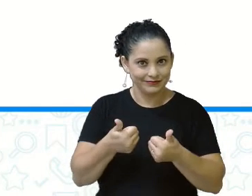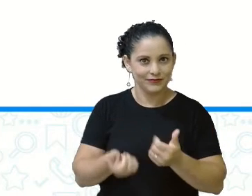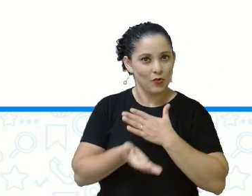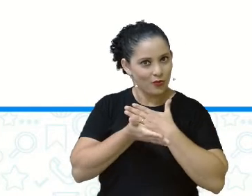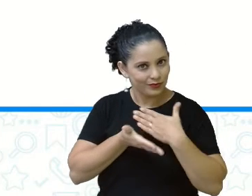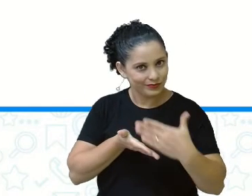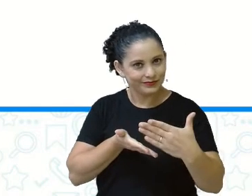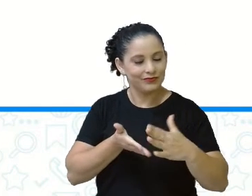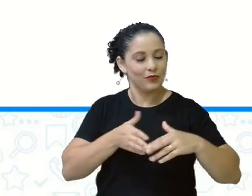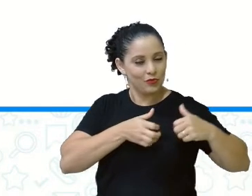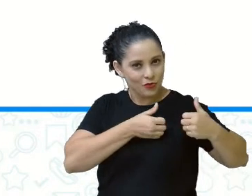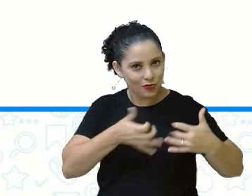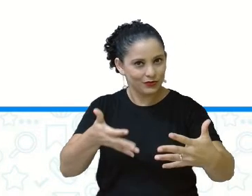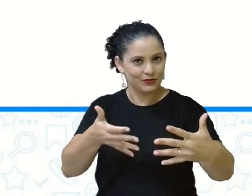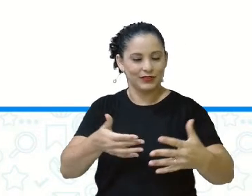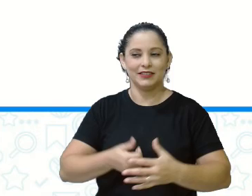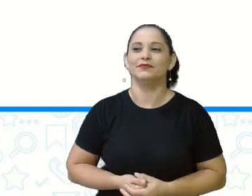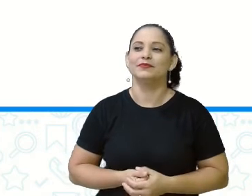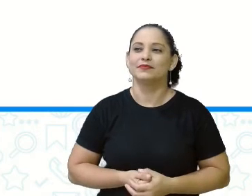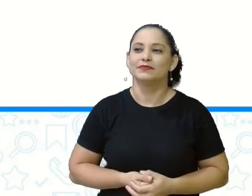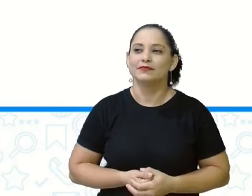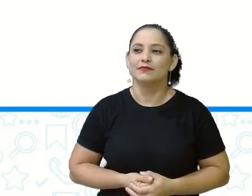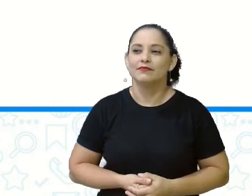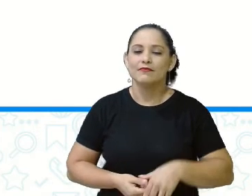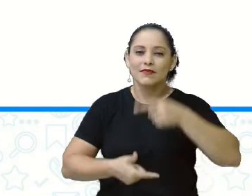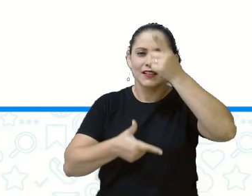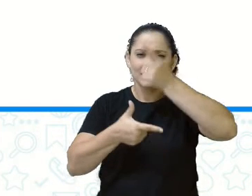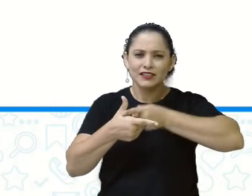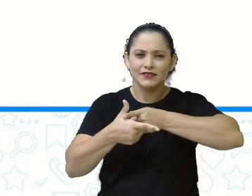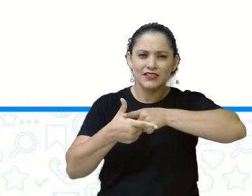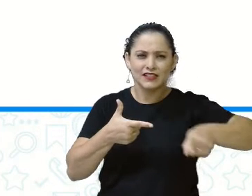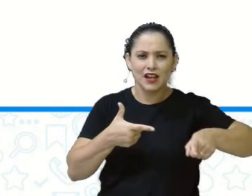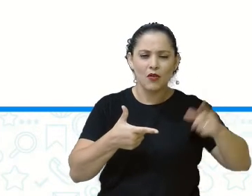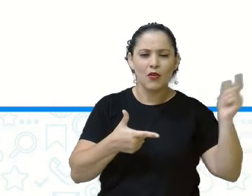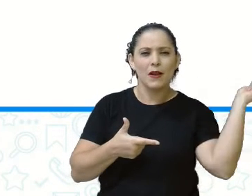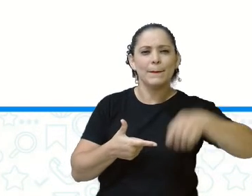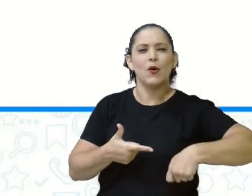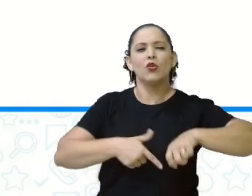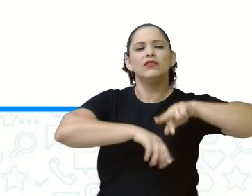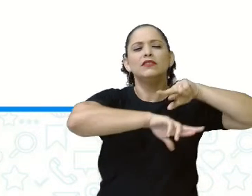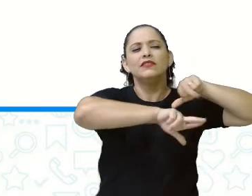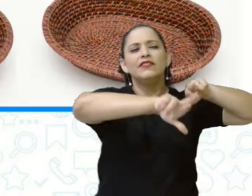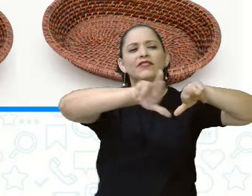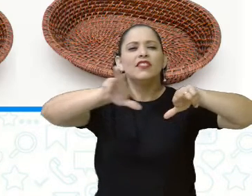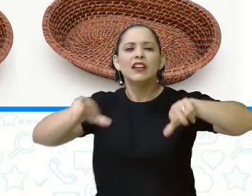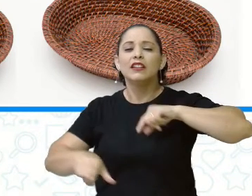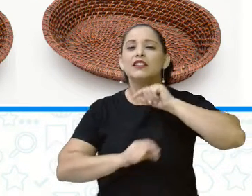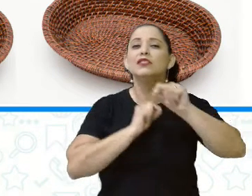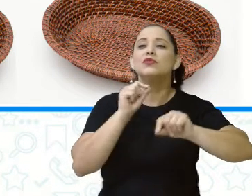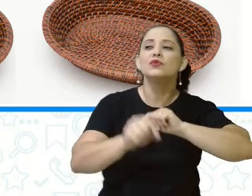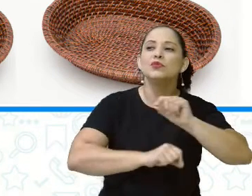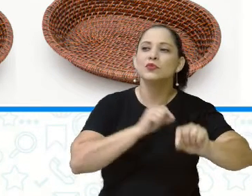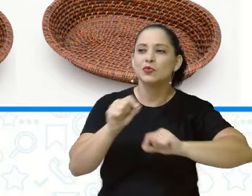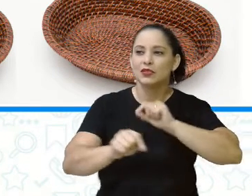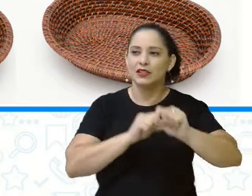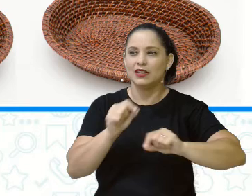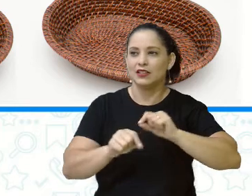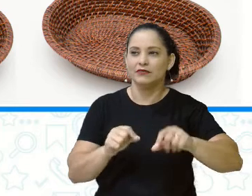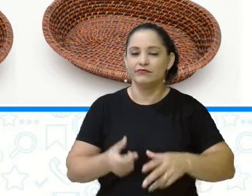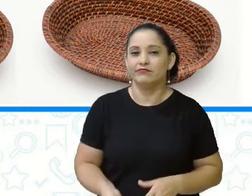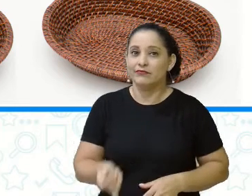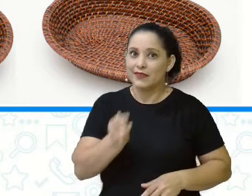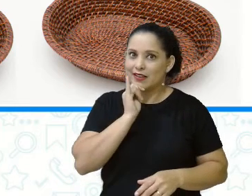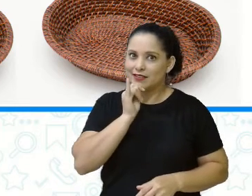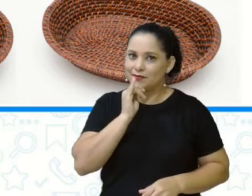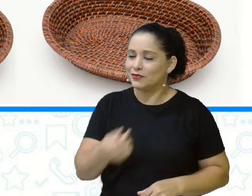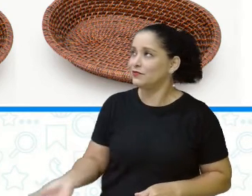continuar? Vamos embora. A divisão possibilita a resolução de diversos tipos de situação cotidiana. Trouxe um exemplo